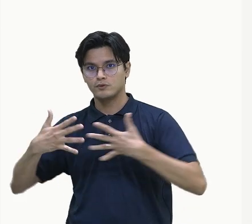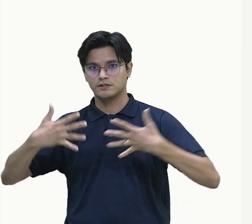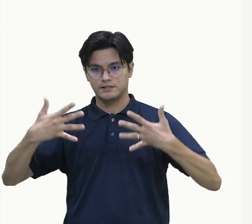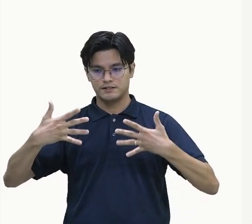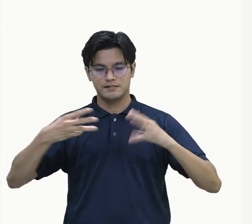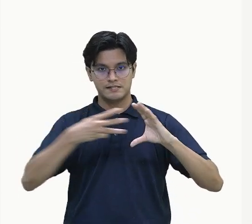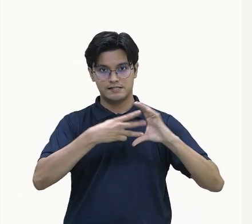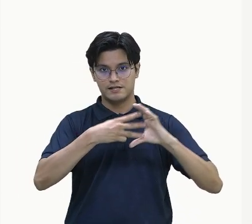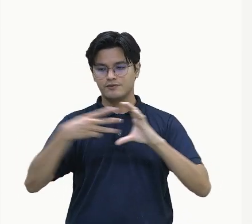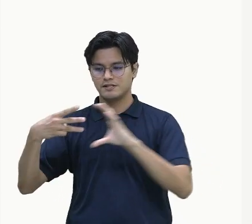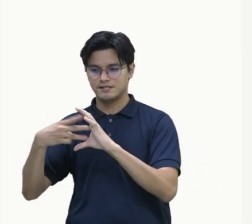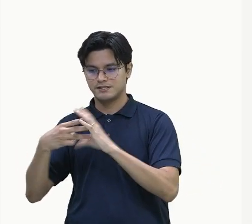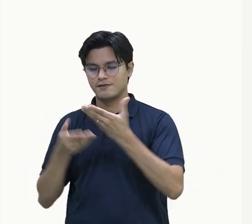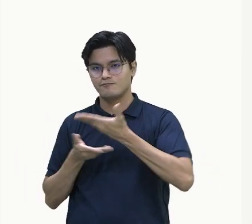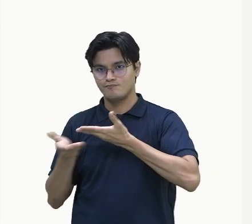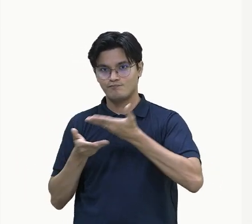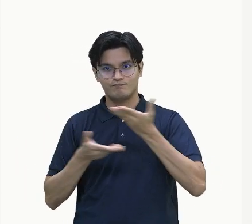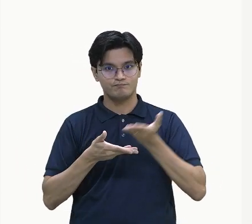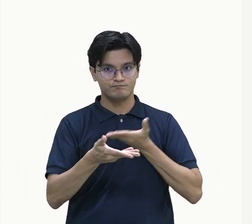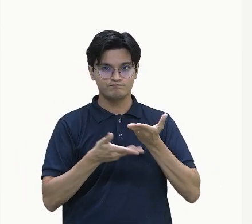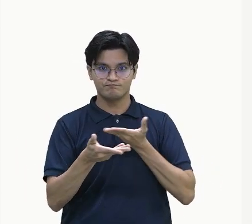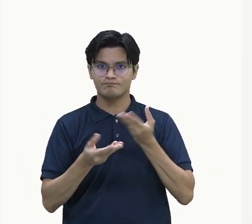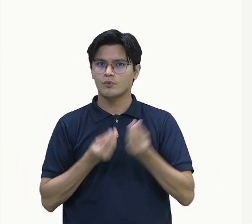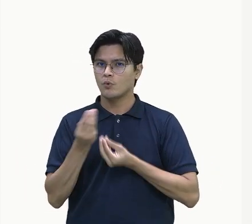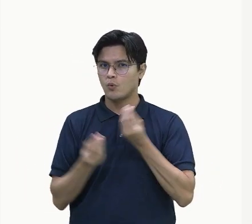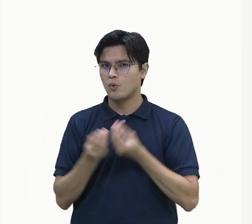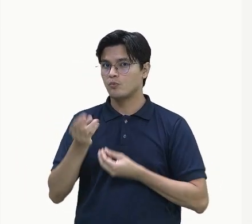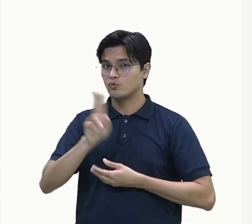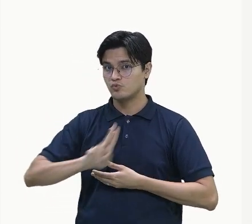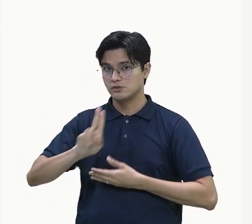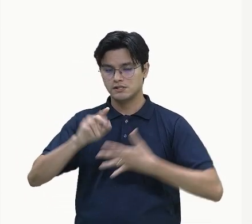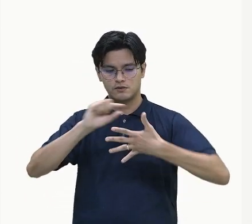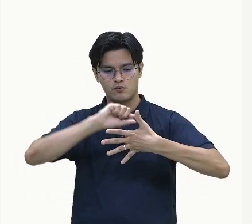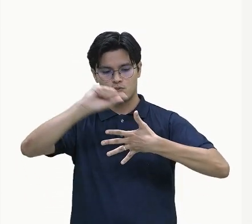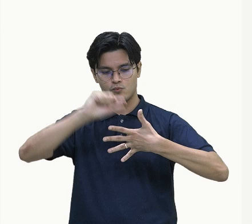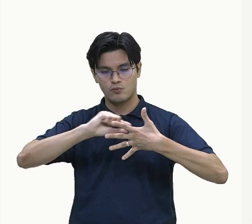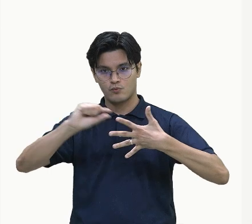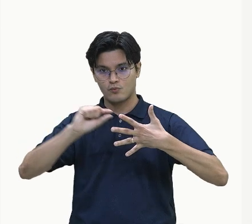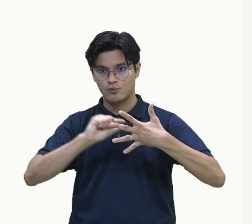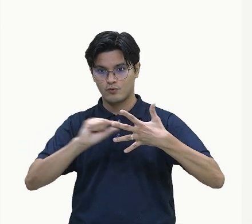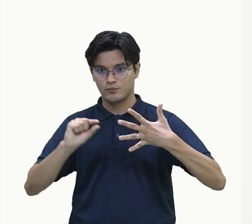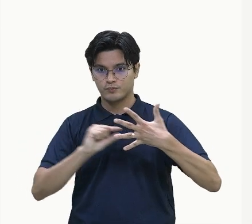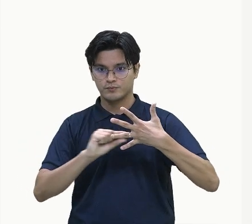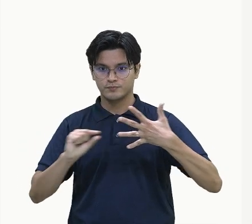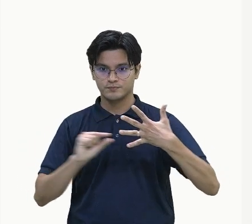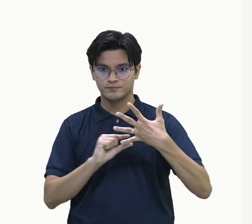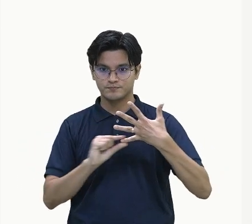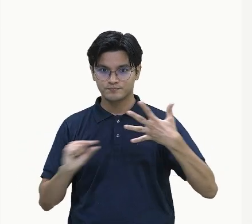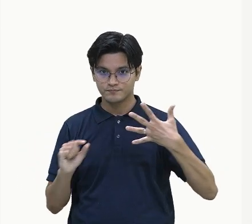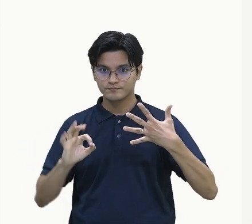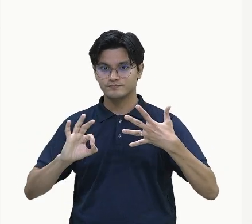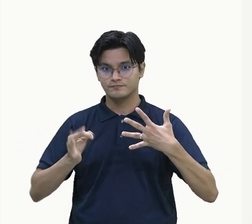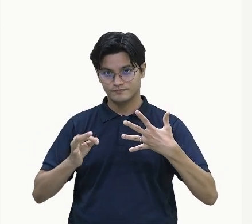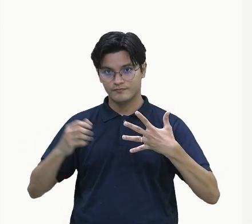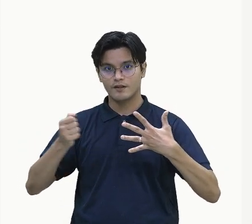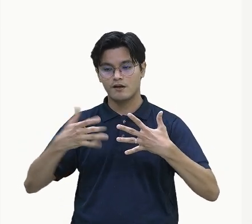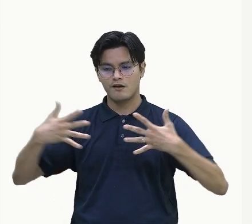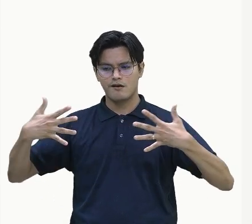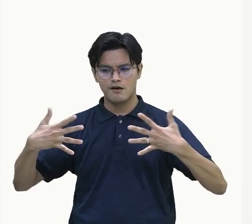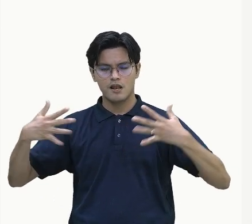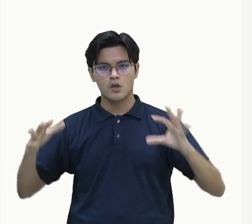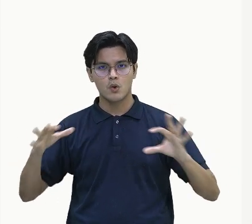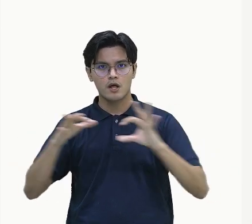se comportar dessa forma aqui, anatomicamente, né? E uma vai fazer a conexão com a outra,